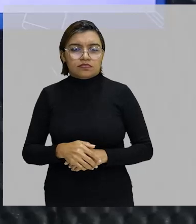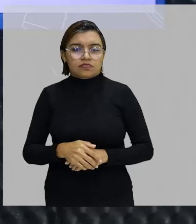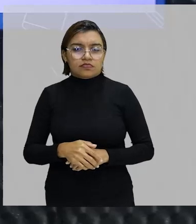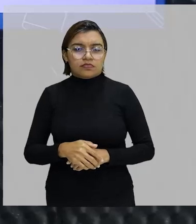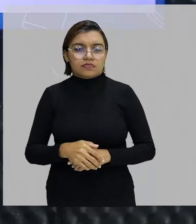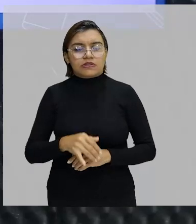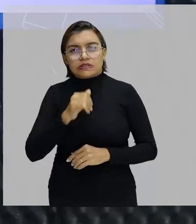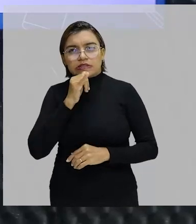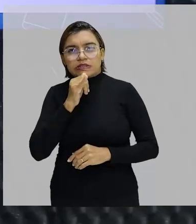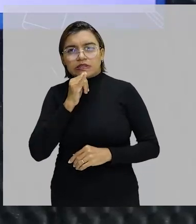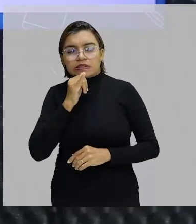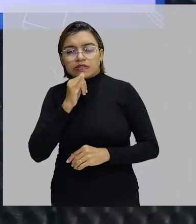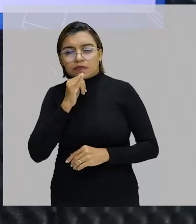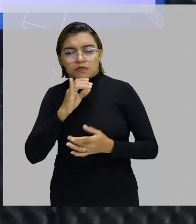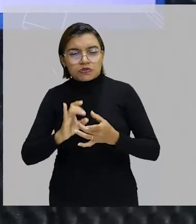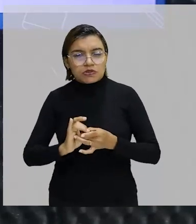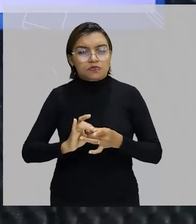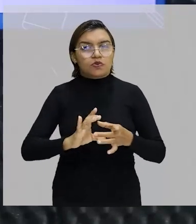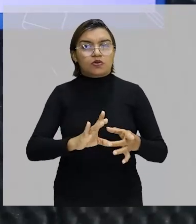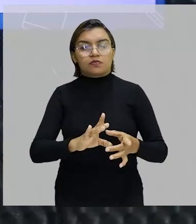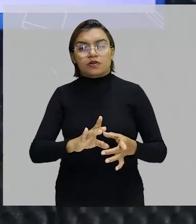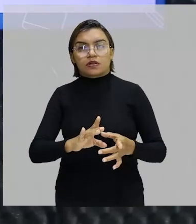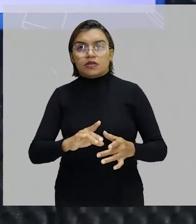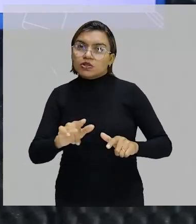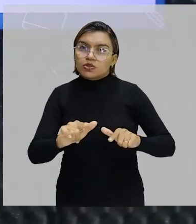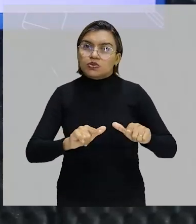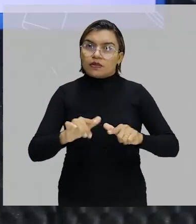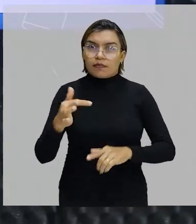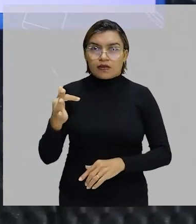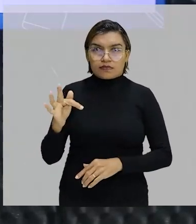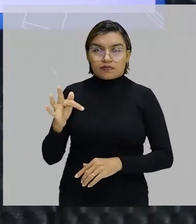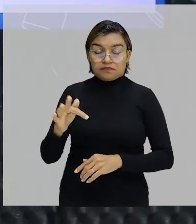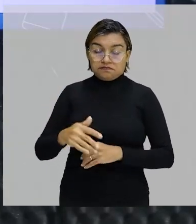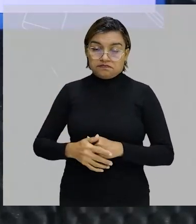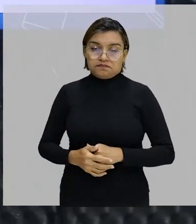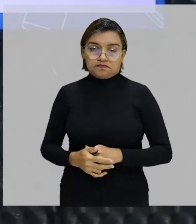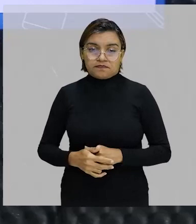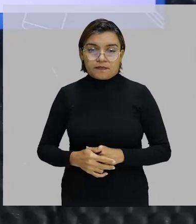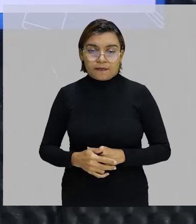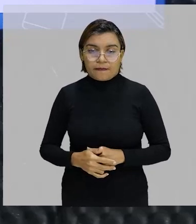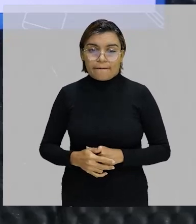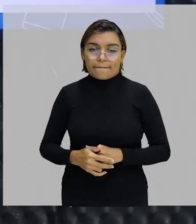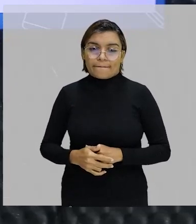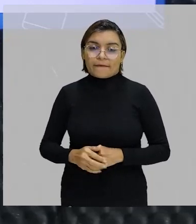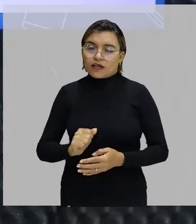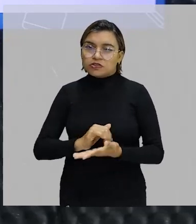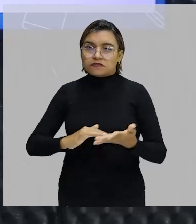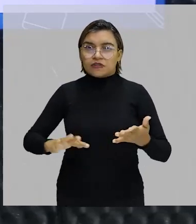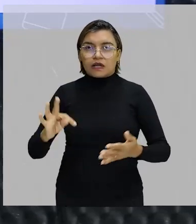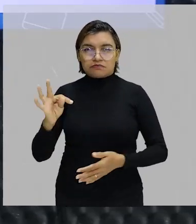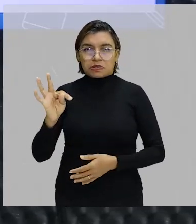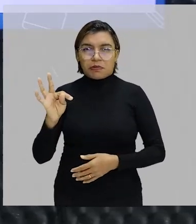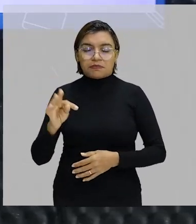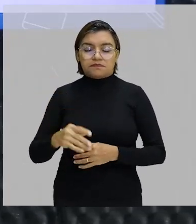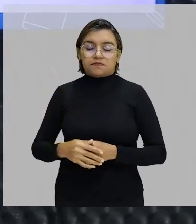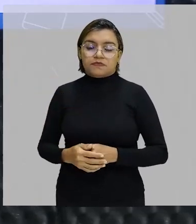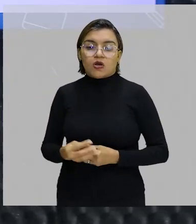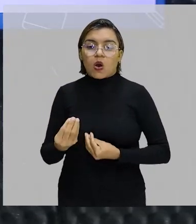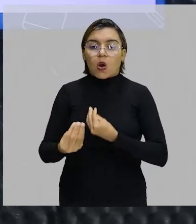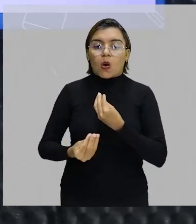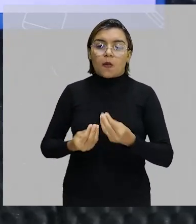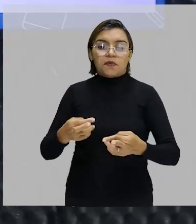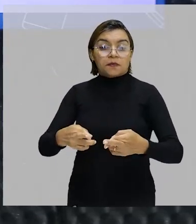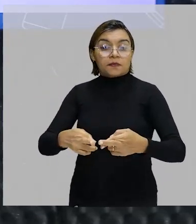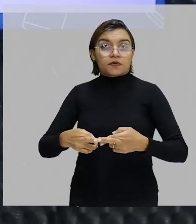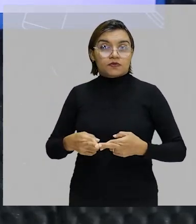disponibilize alguns materiais para realizar aquele trabalho, né, aquela atividade. Então, pode compreender, para compreender como é produzido um